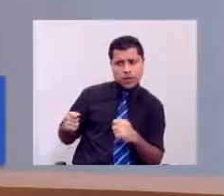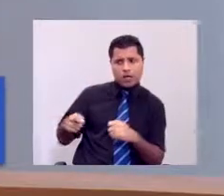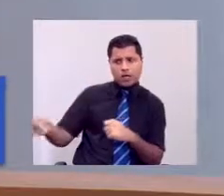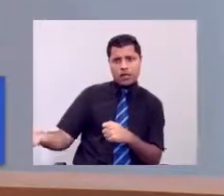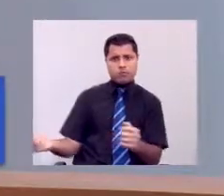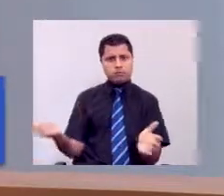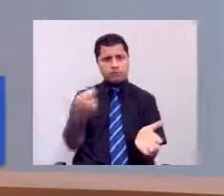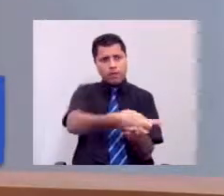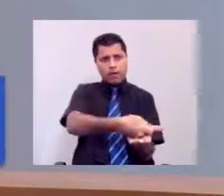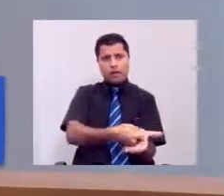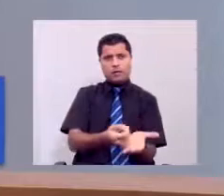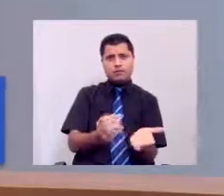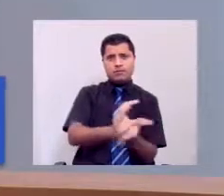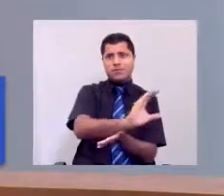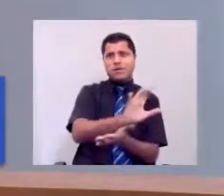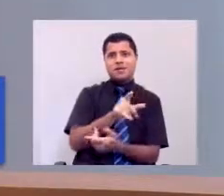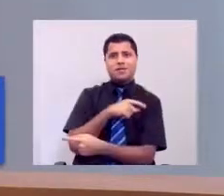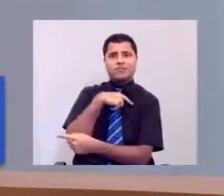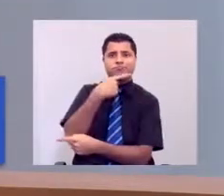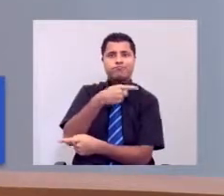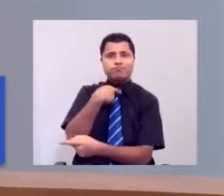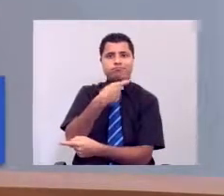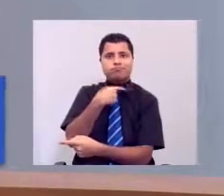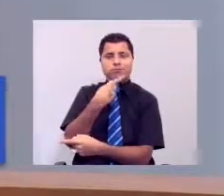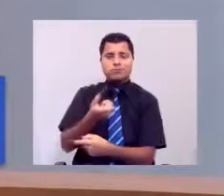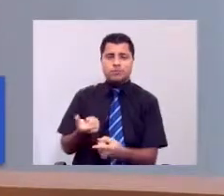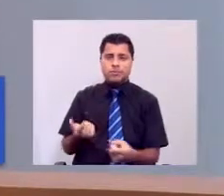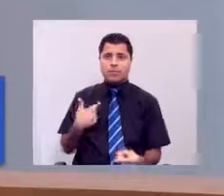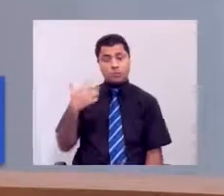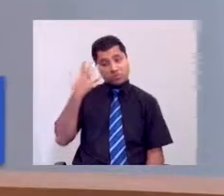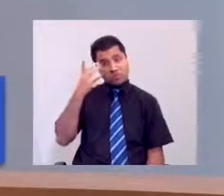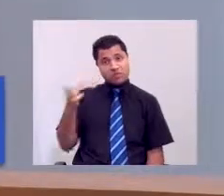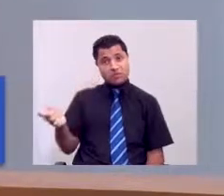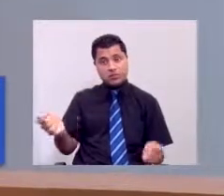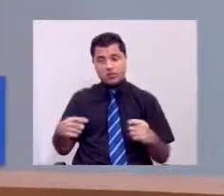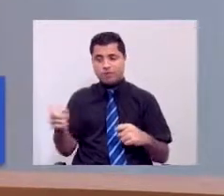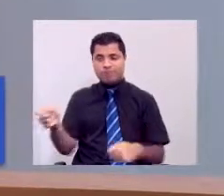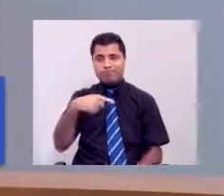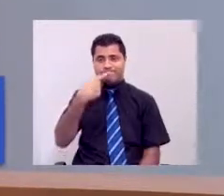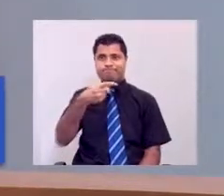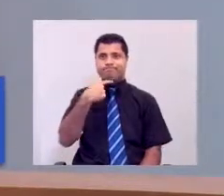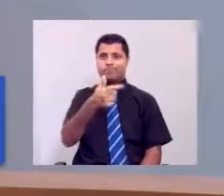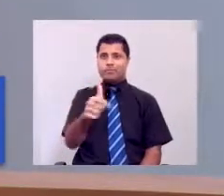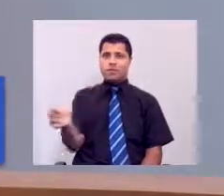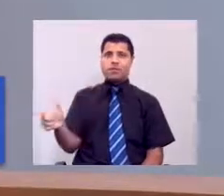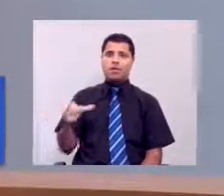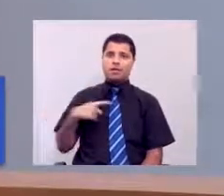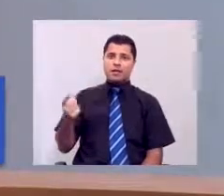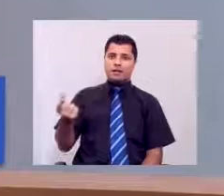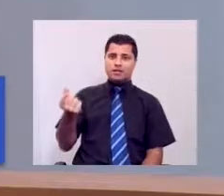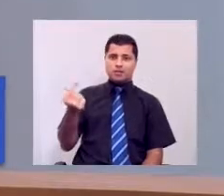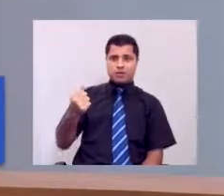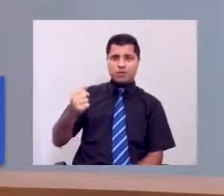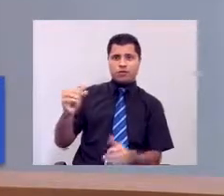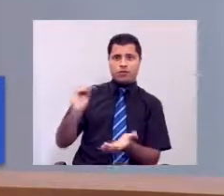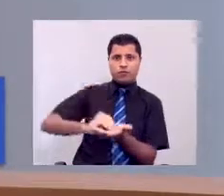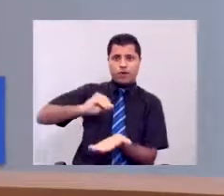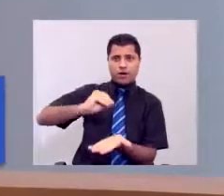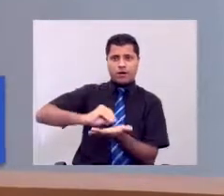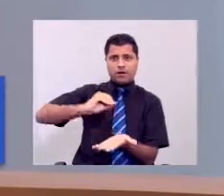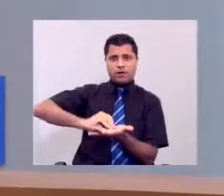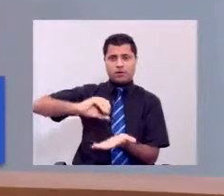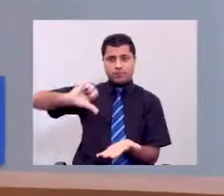poder conseguir esse empréstimo. Infelizmente, não tem. Agora, o que acontece? Como eles estão negativados, estão numa situação de dívida de